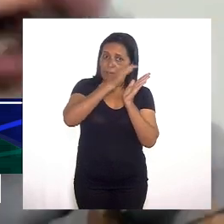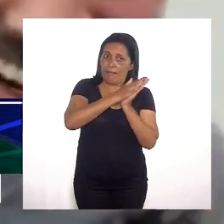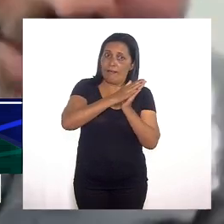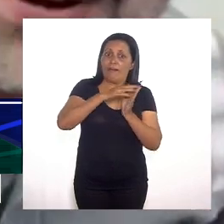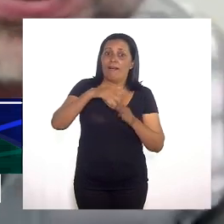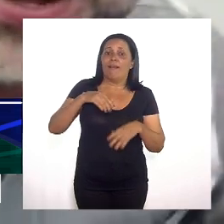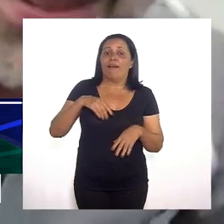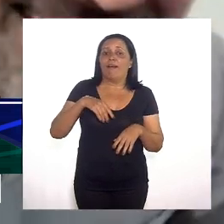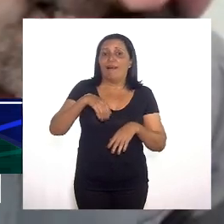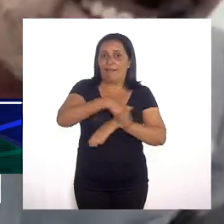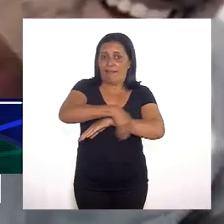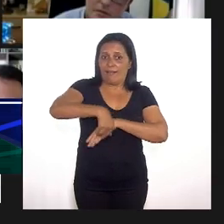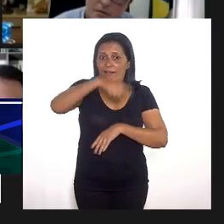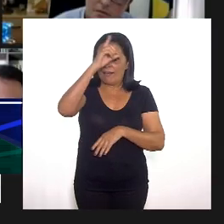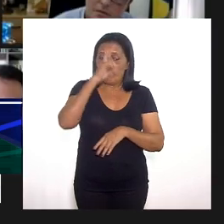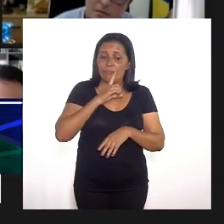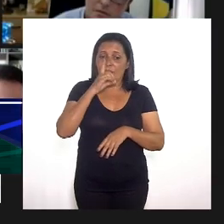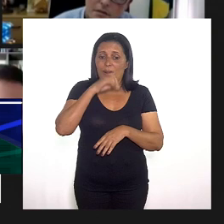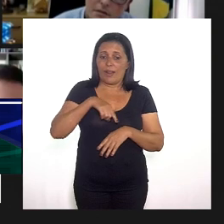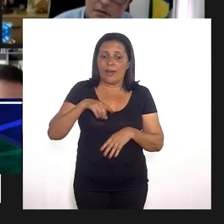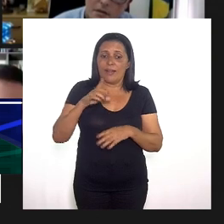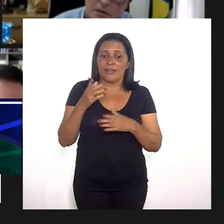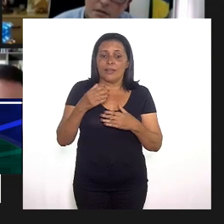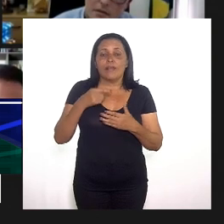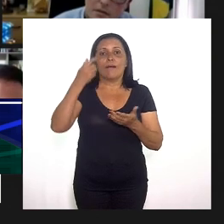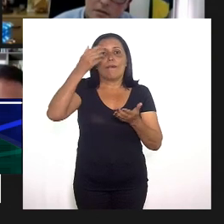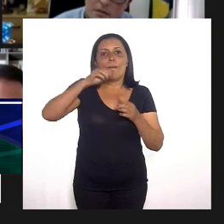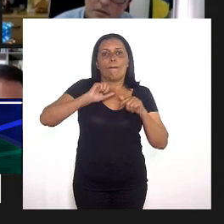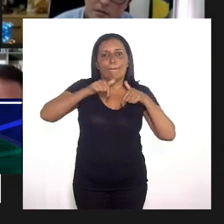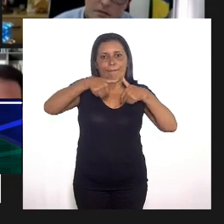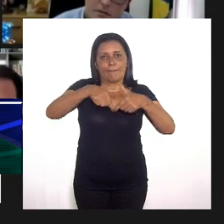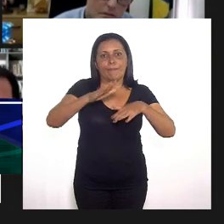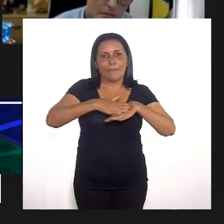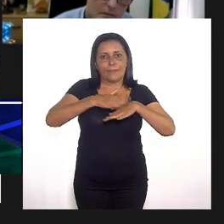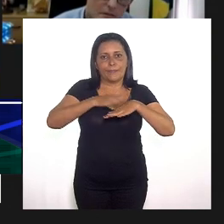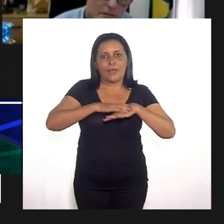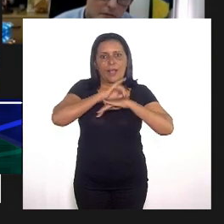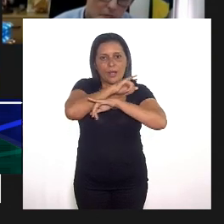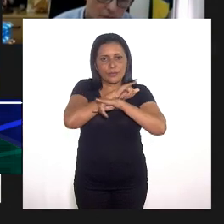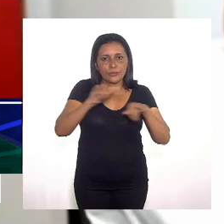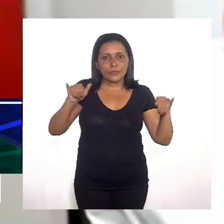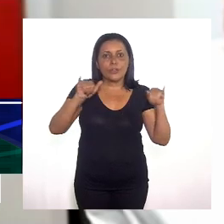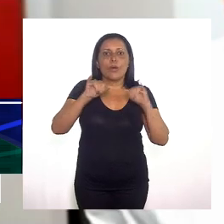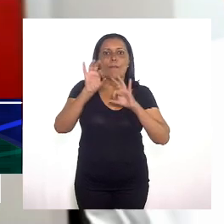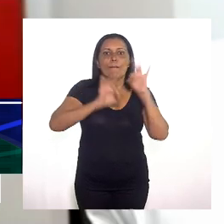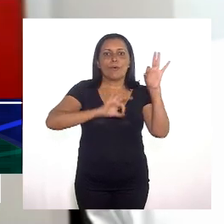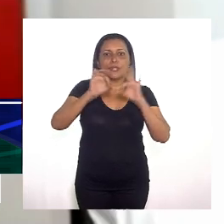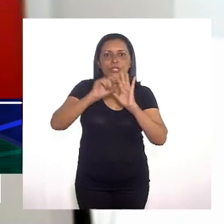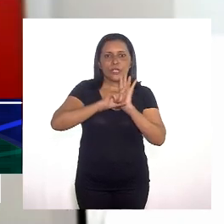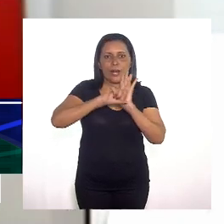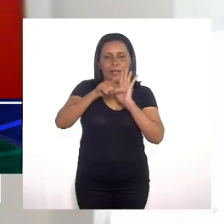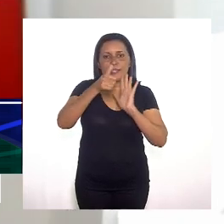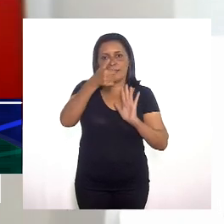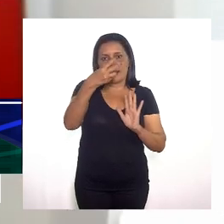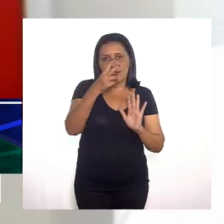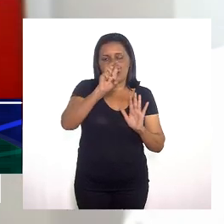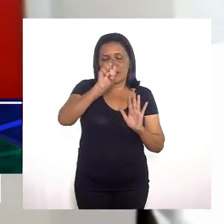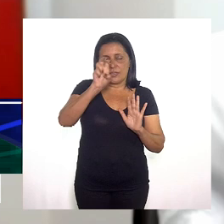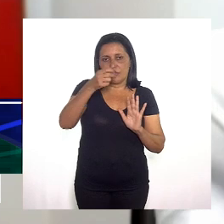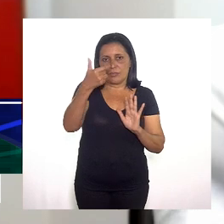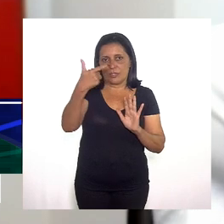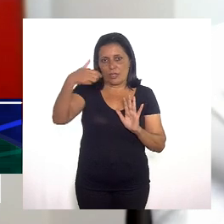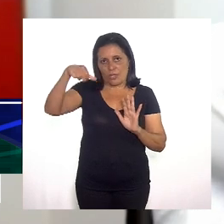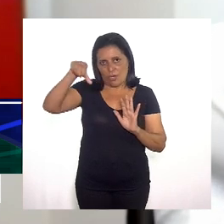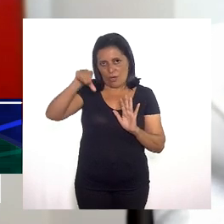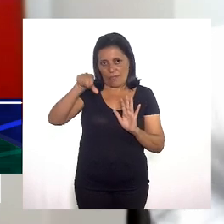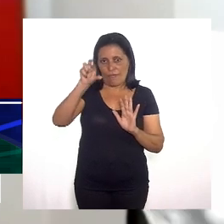Obrigado, presidente. Obrigado, Mim. Cumpra-se. Anuncio o projeto de lei 355 de 19, de autoria do deputado Valdeque